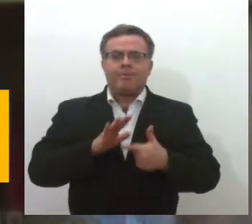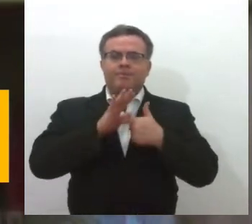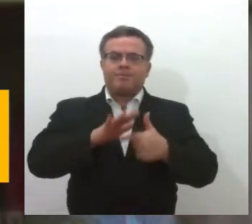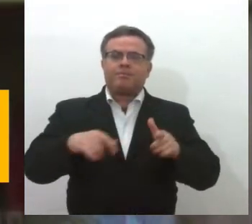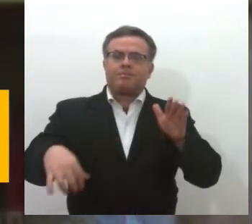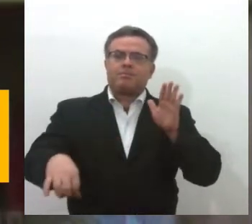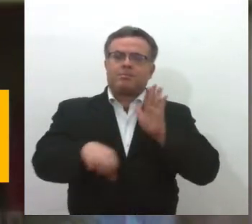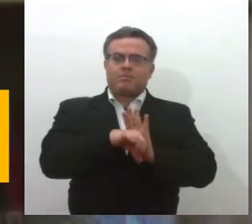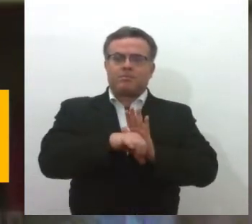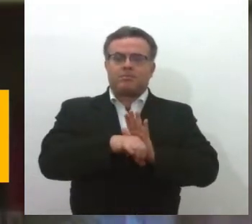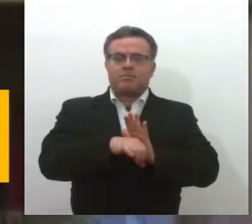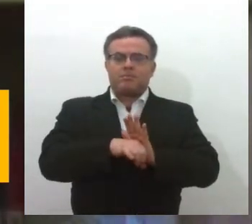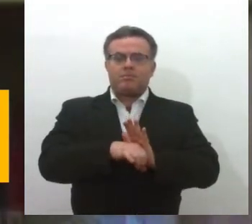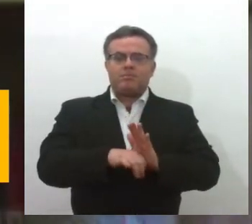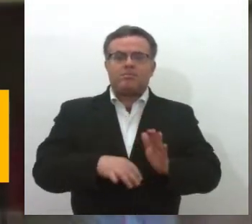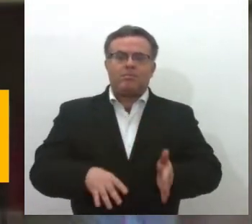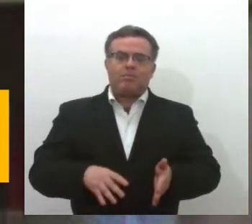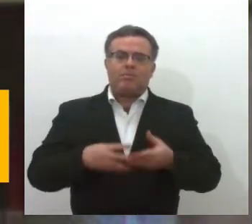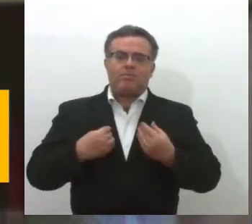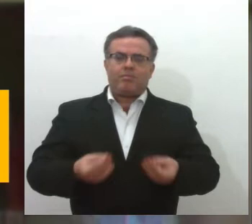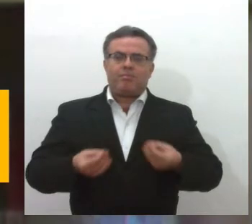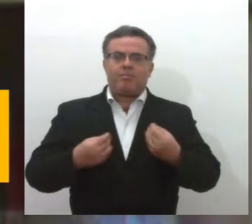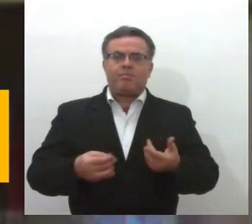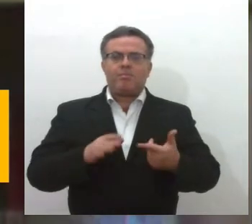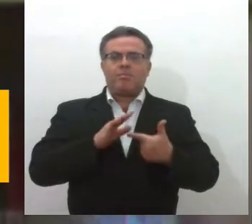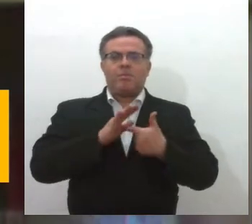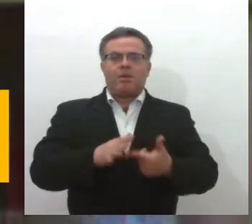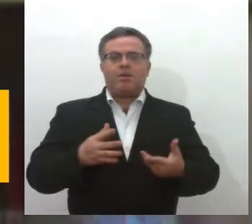e é um dispositivo